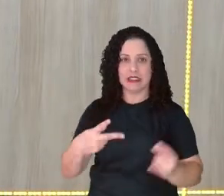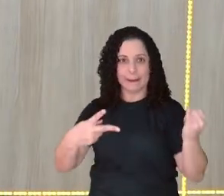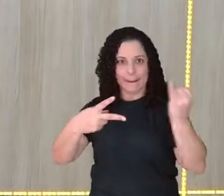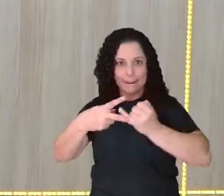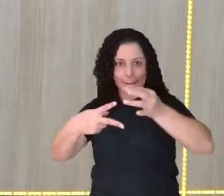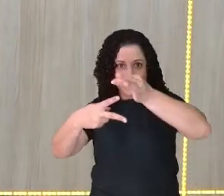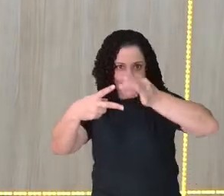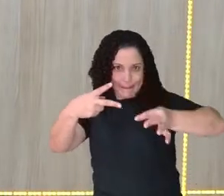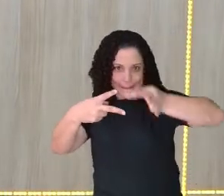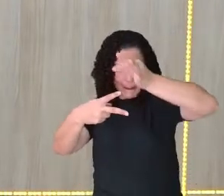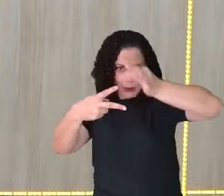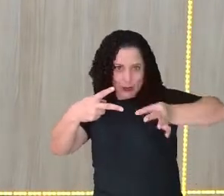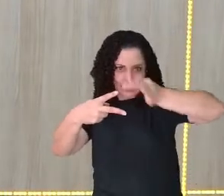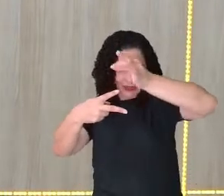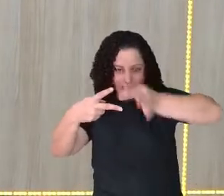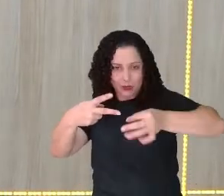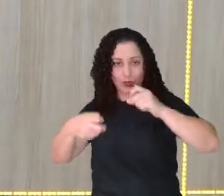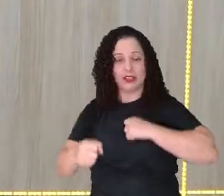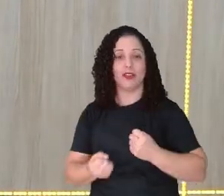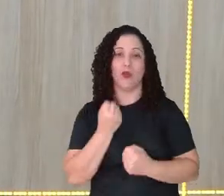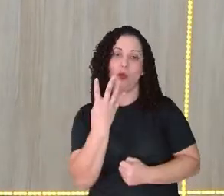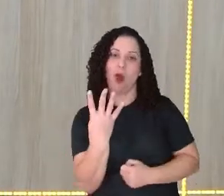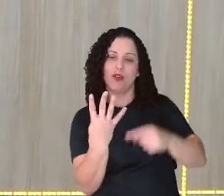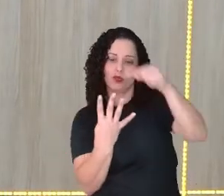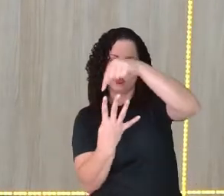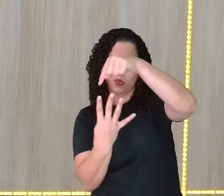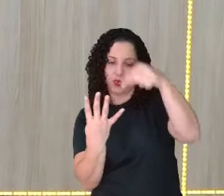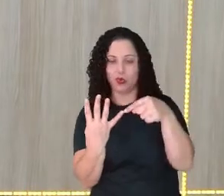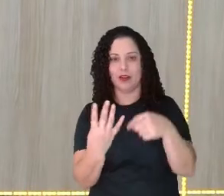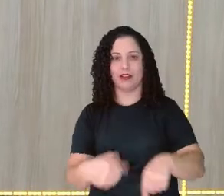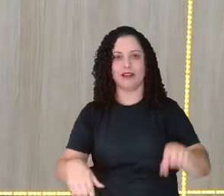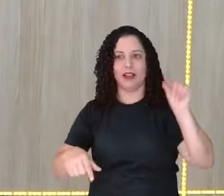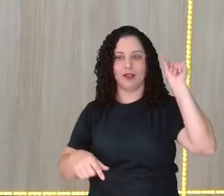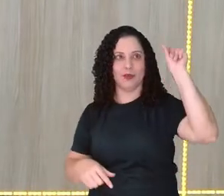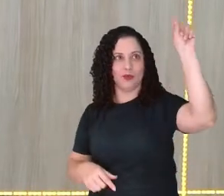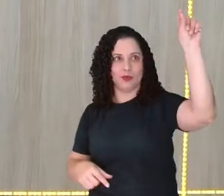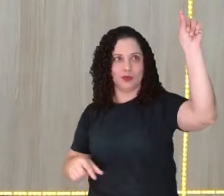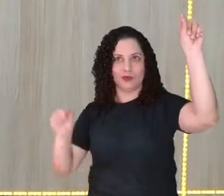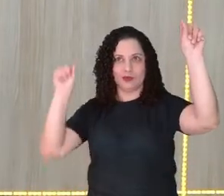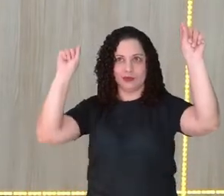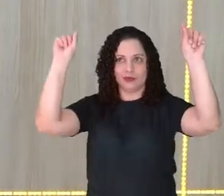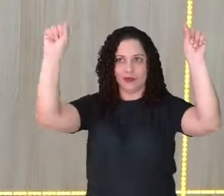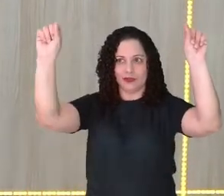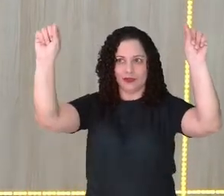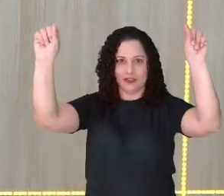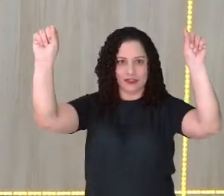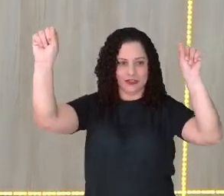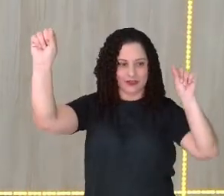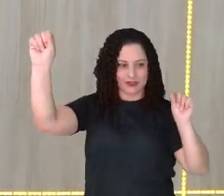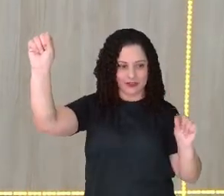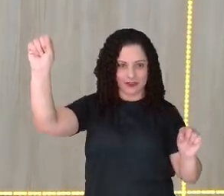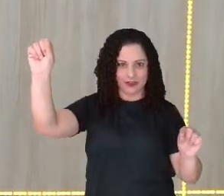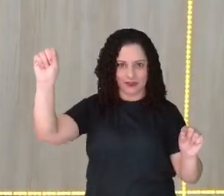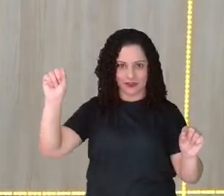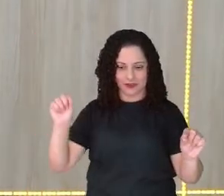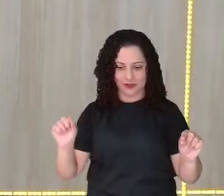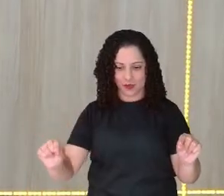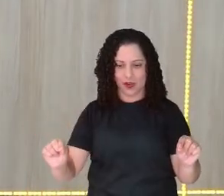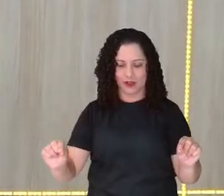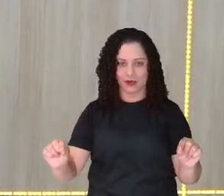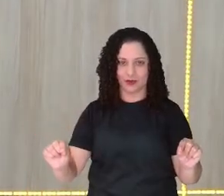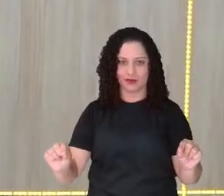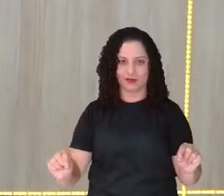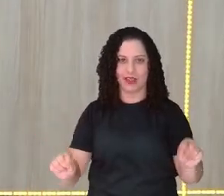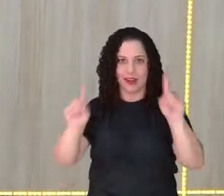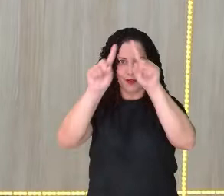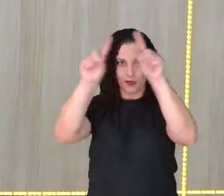é formado aí por 4 ladinhos, né? Eu tenho aqui, ó, um lado, 2 lados e 3